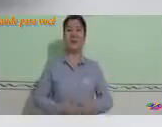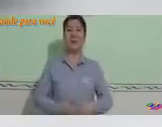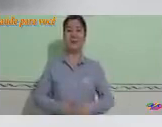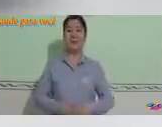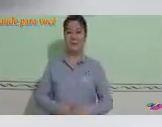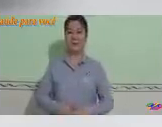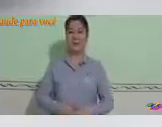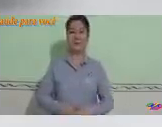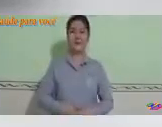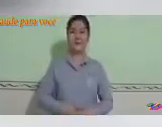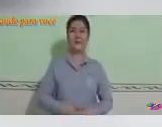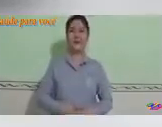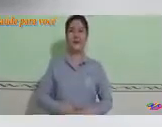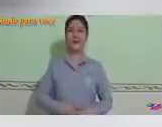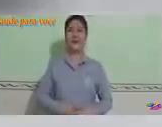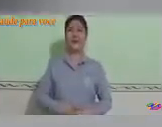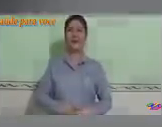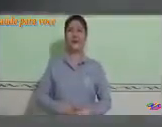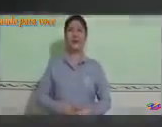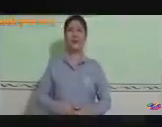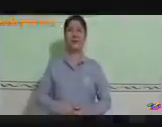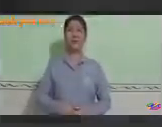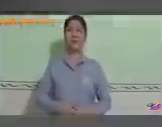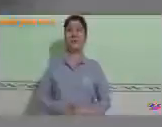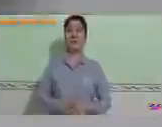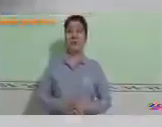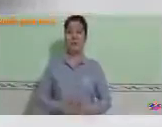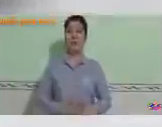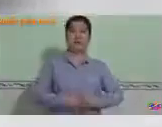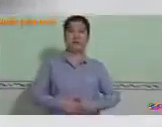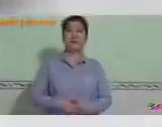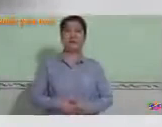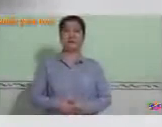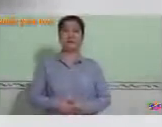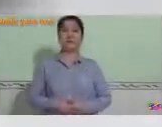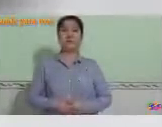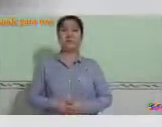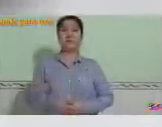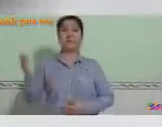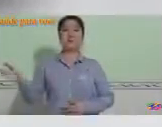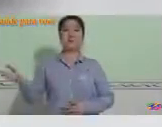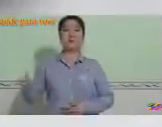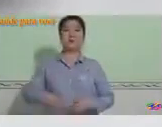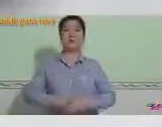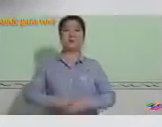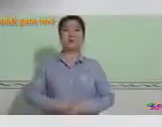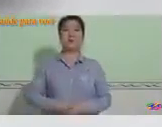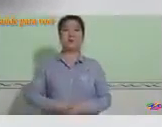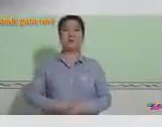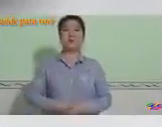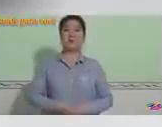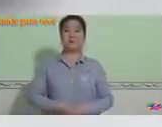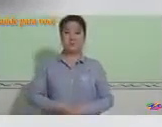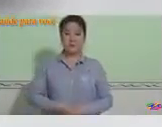No caso do autista, a criança não responde, não emite nenhum som, não se direciona para quem a chama,